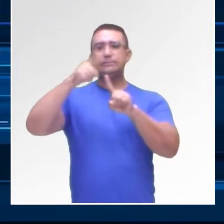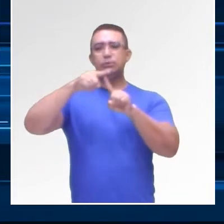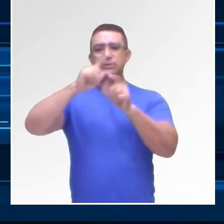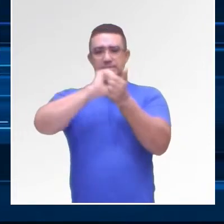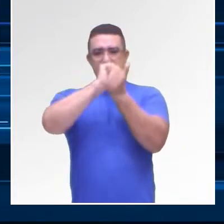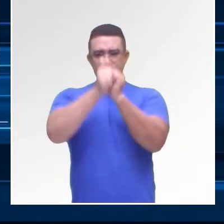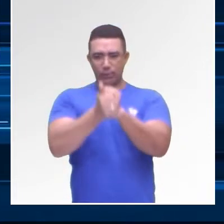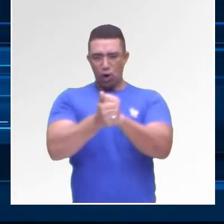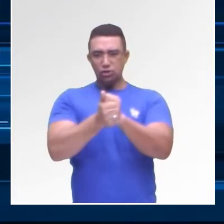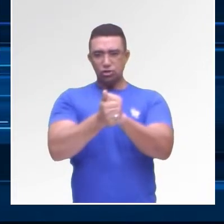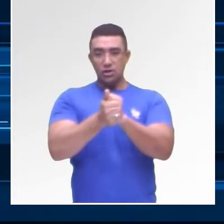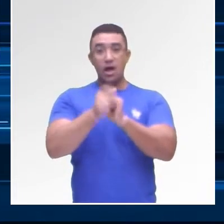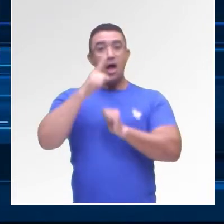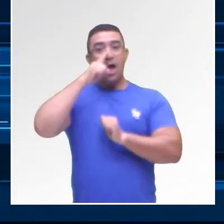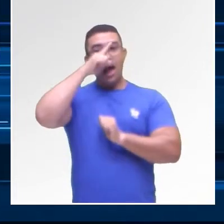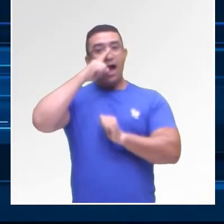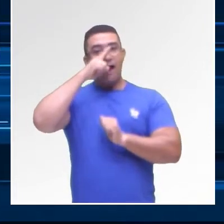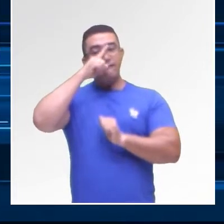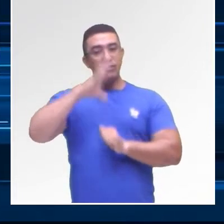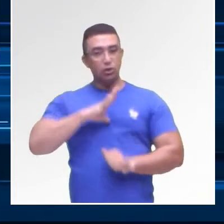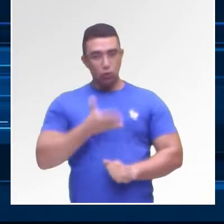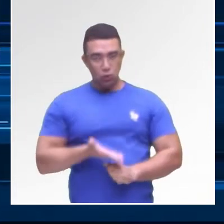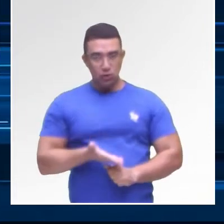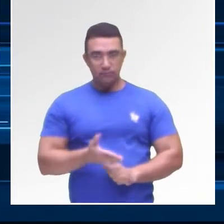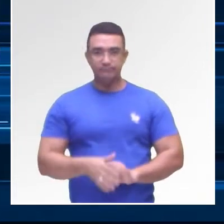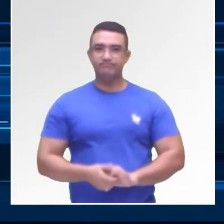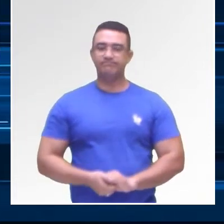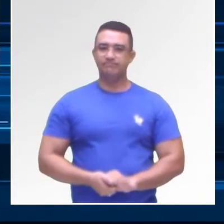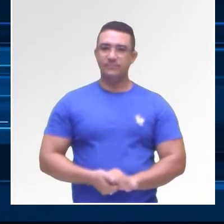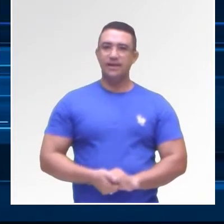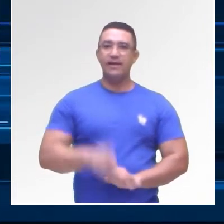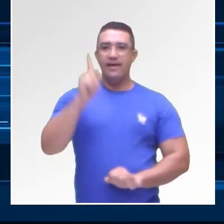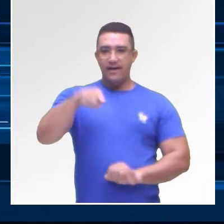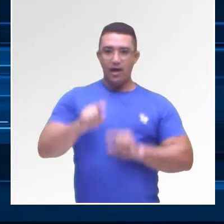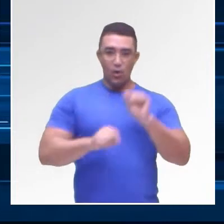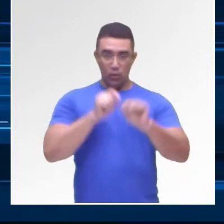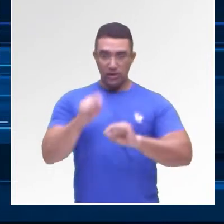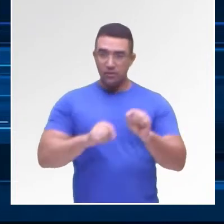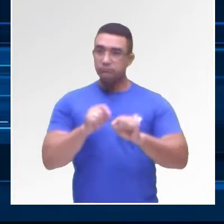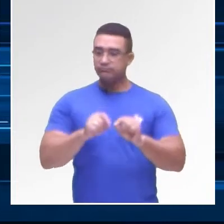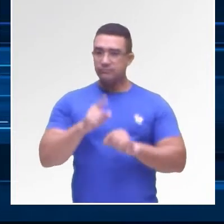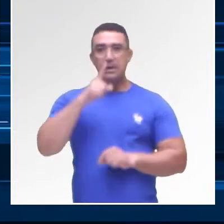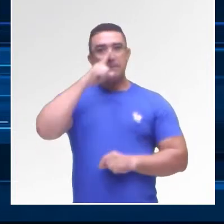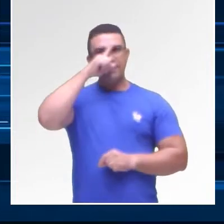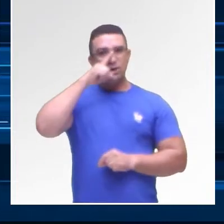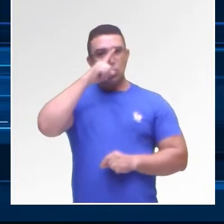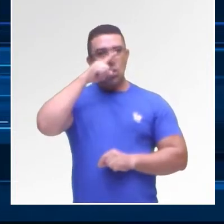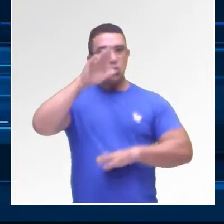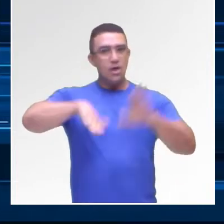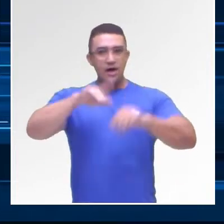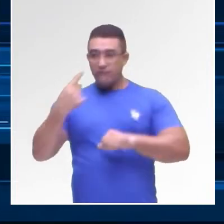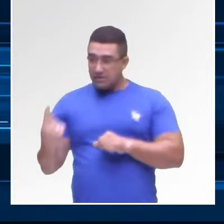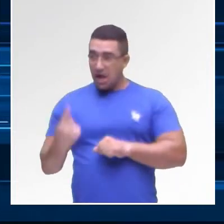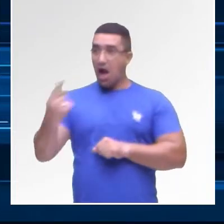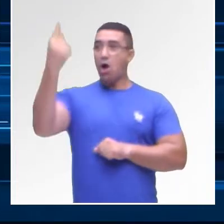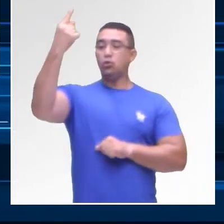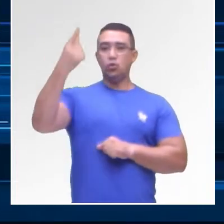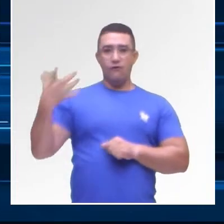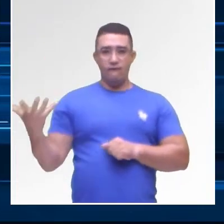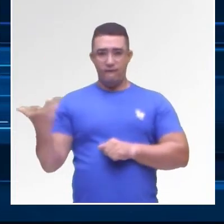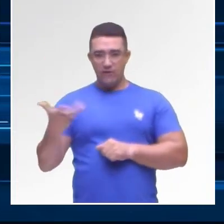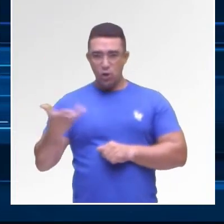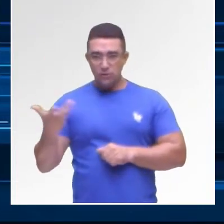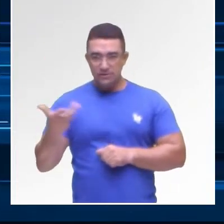com maior grau de risco físico, que geralmente estão relacionados a alturas, velocidade